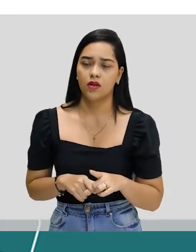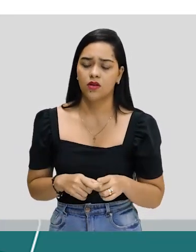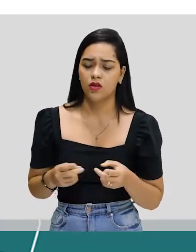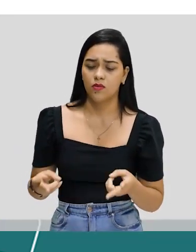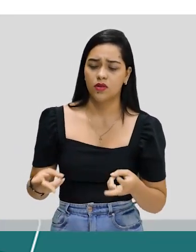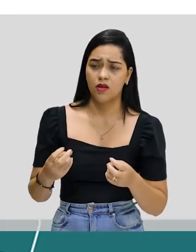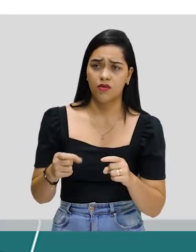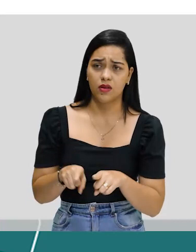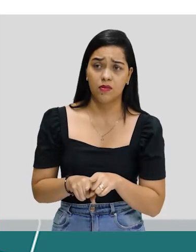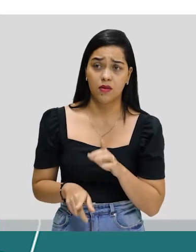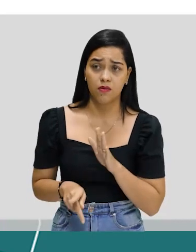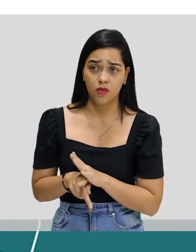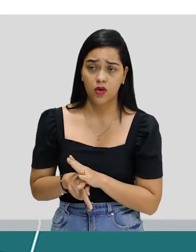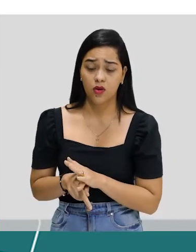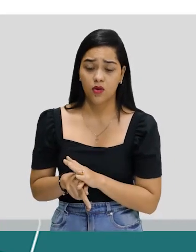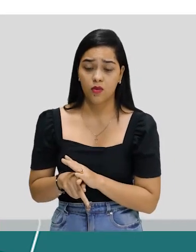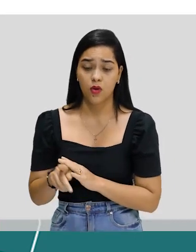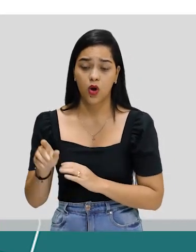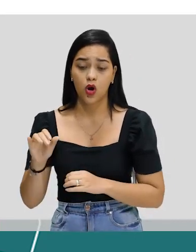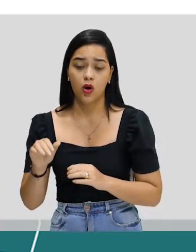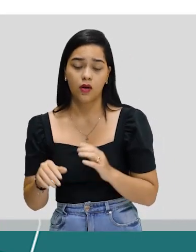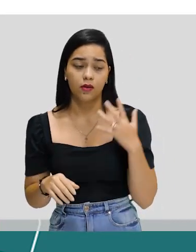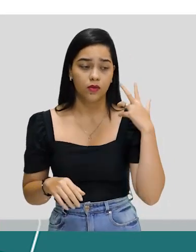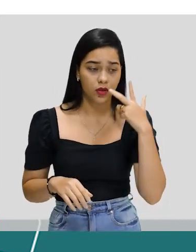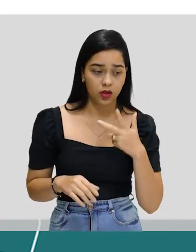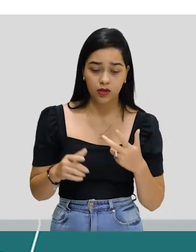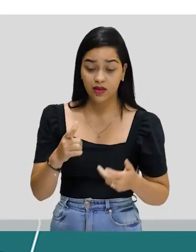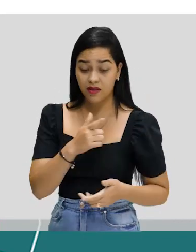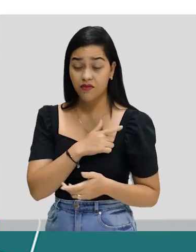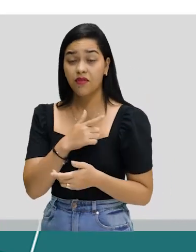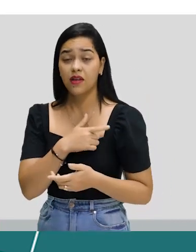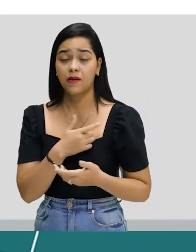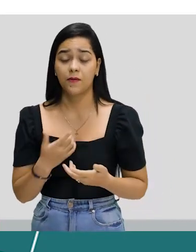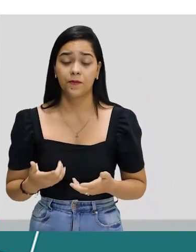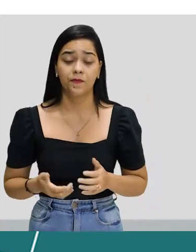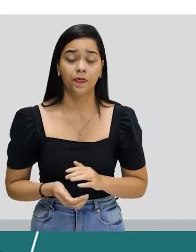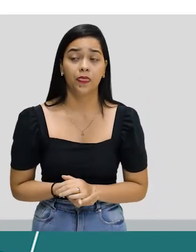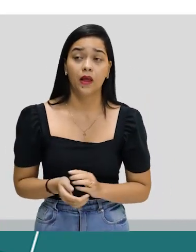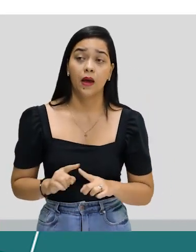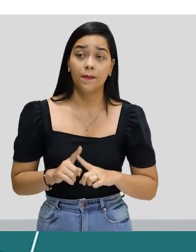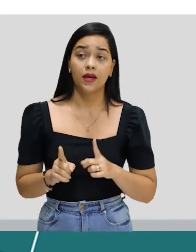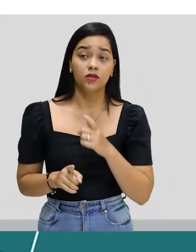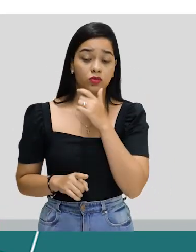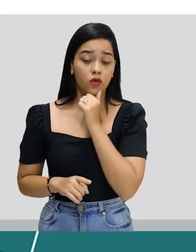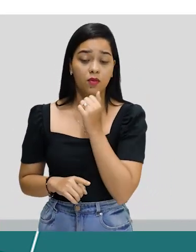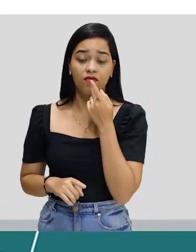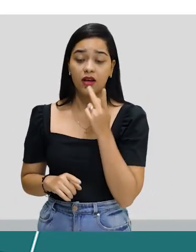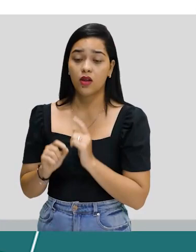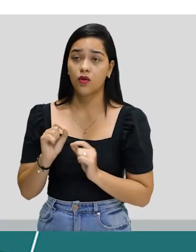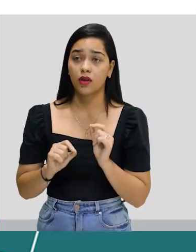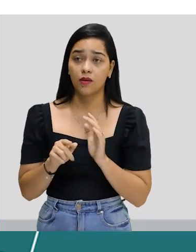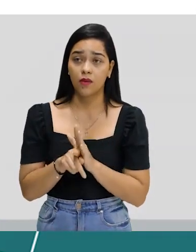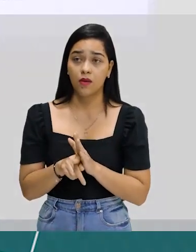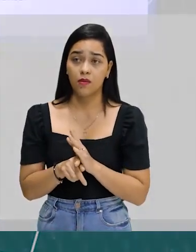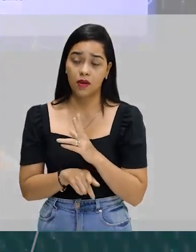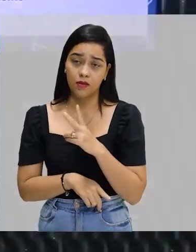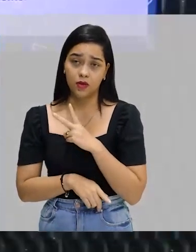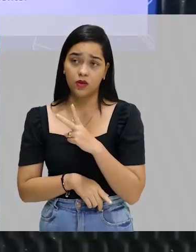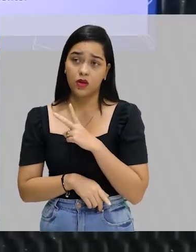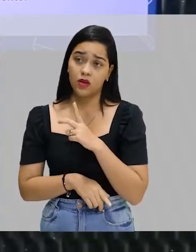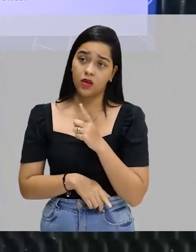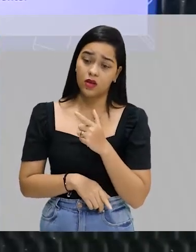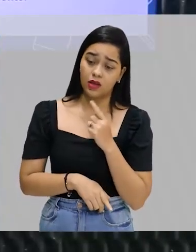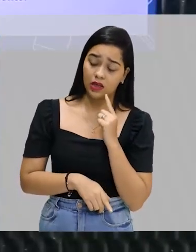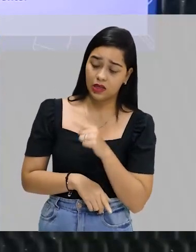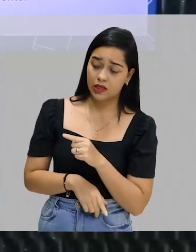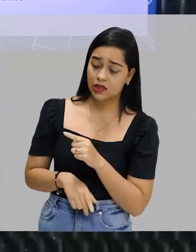belo está contido no próprio objeto. Um objeto é bonito, um objeto não é bonito. Já Hume, ele diz que a beleza é algo pessoal. Eu acho esta